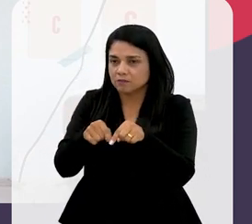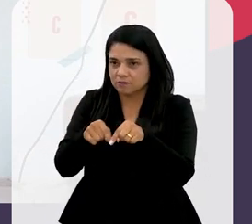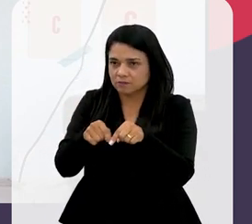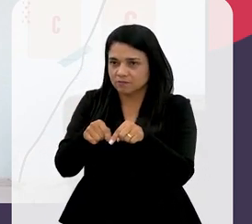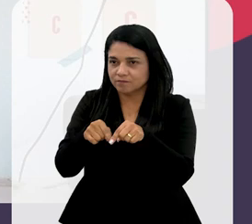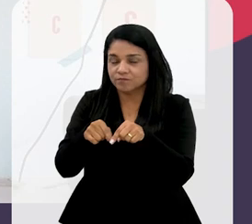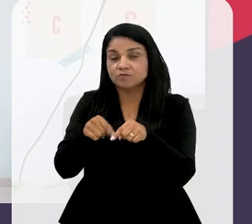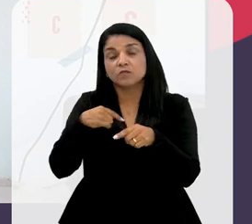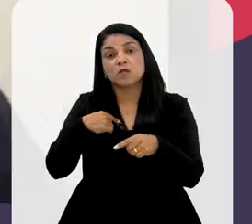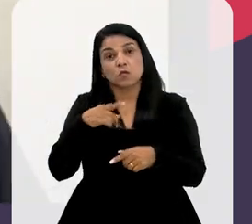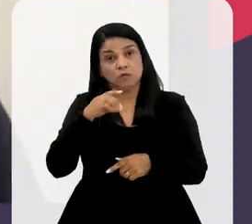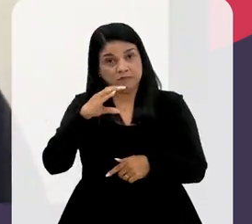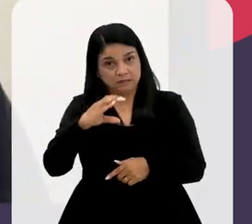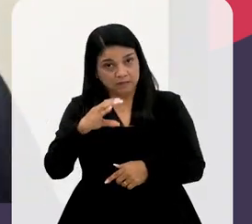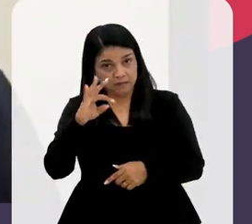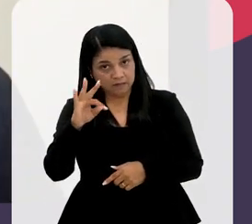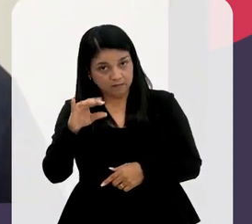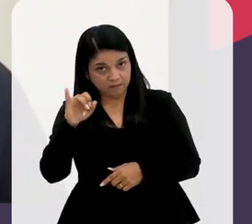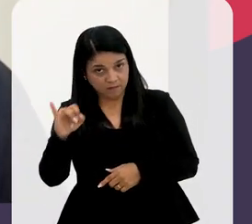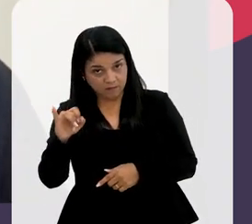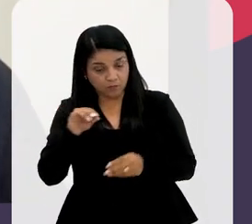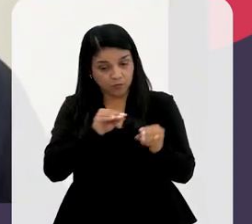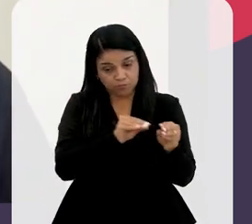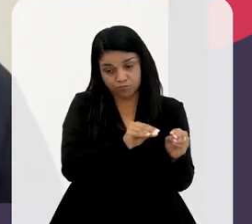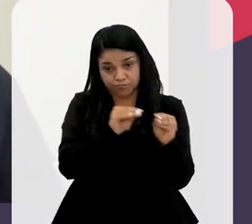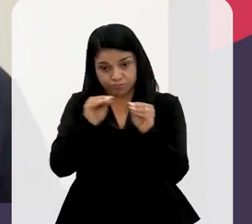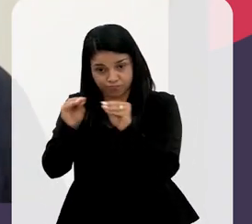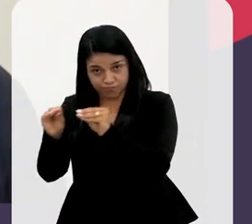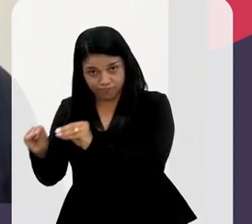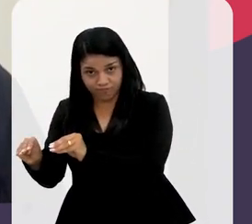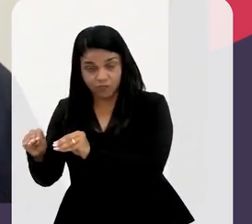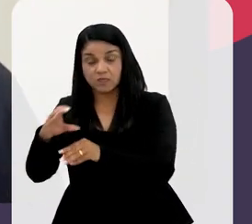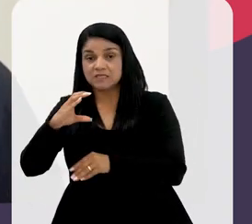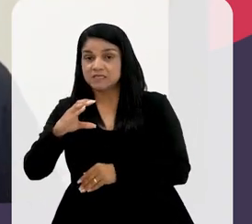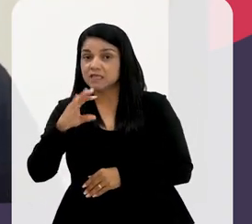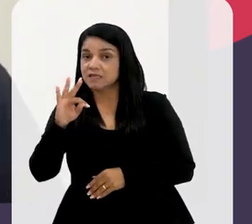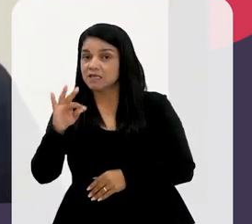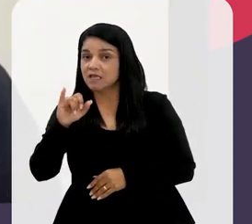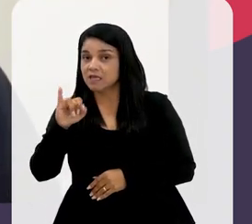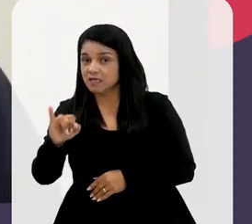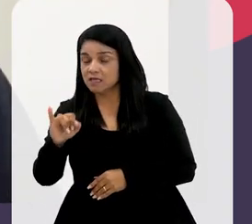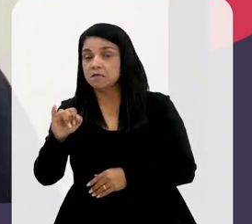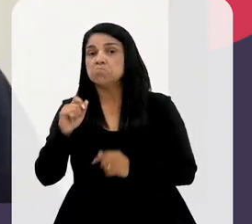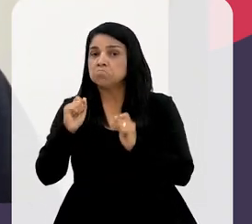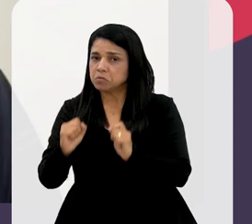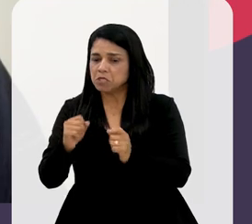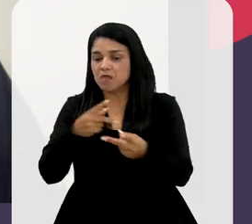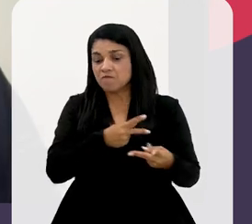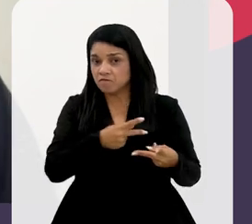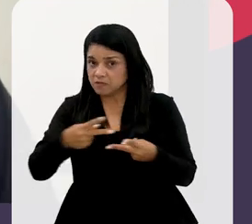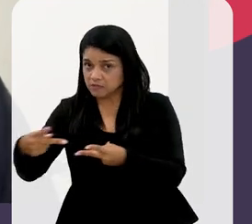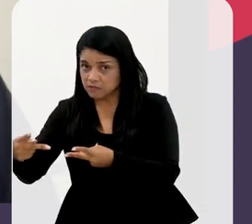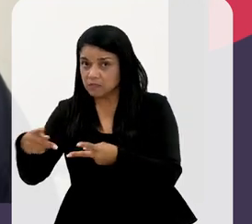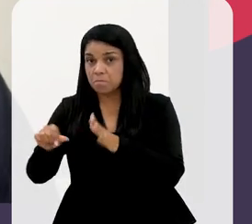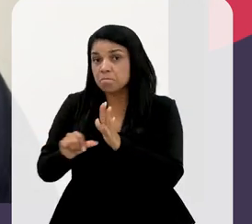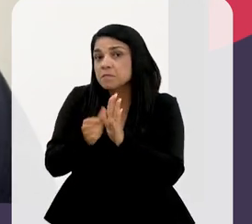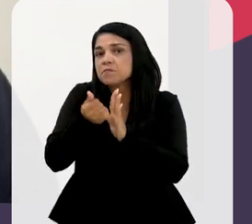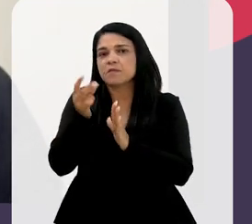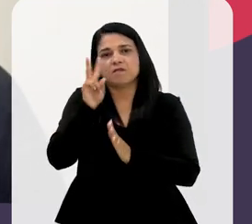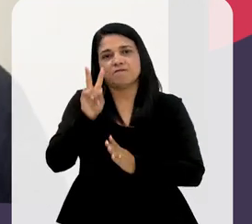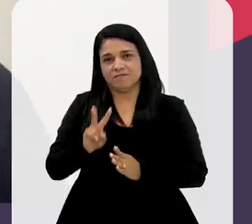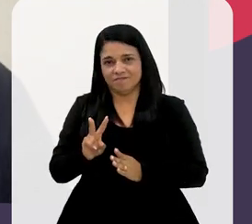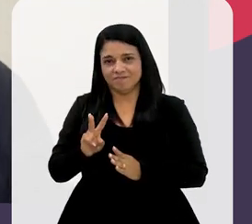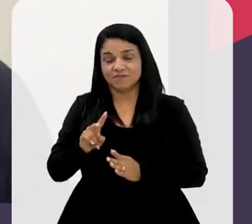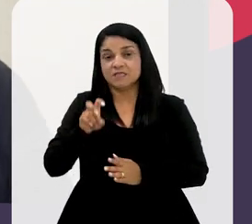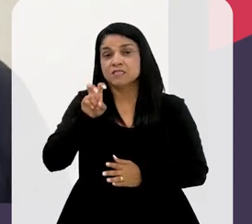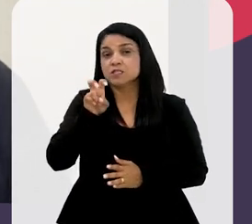quarto, né? Eu fui para o CTI, aí depois eu fui transferido para um CTI de transição, né, que aí eu recebi visita pela primeira